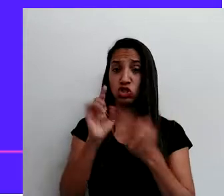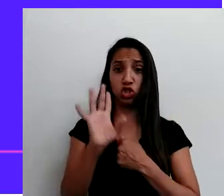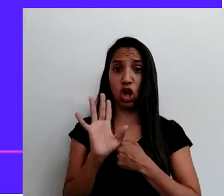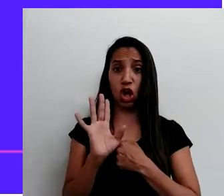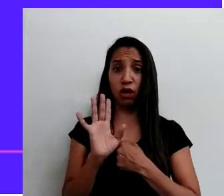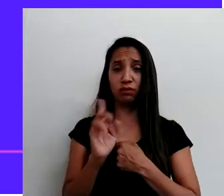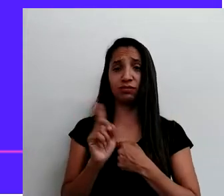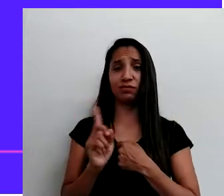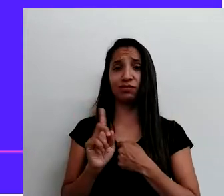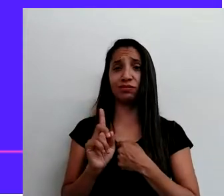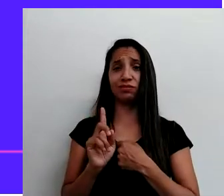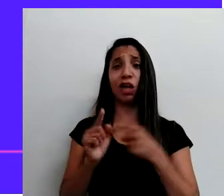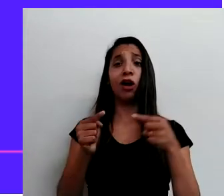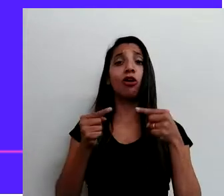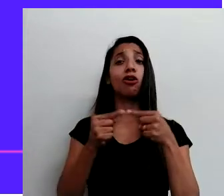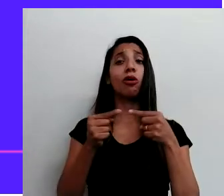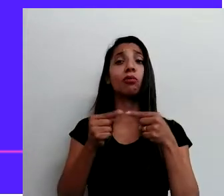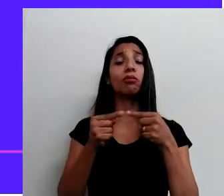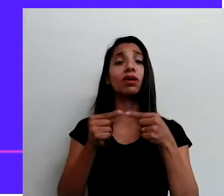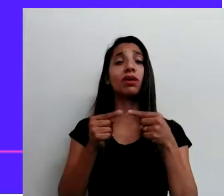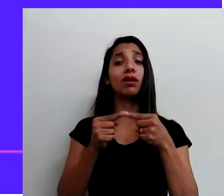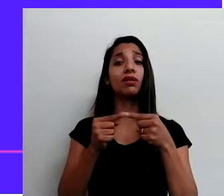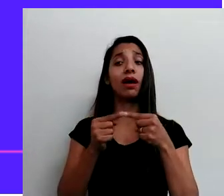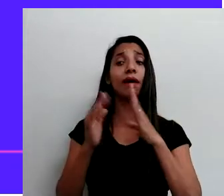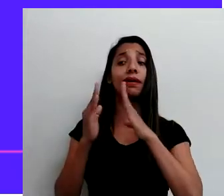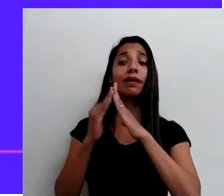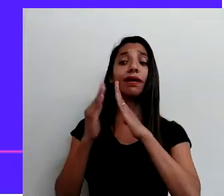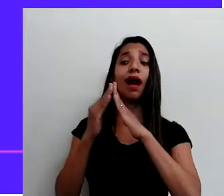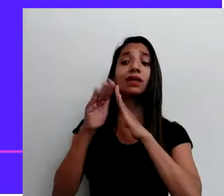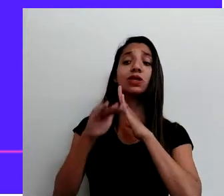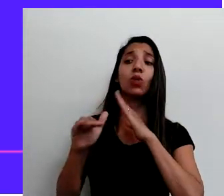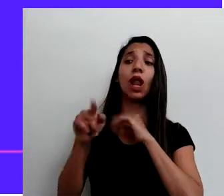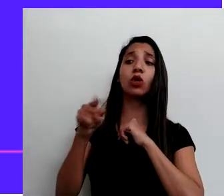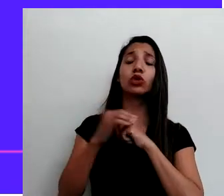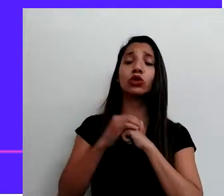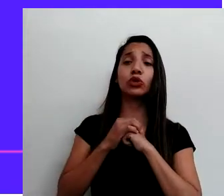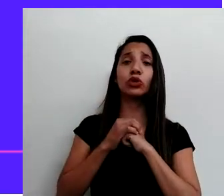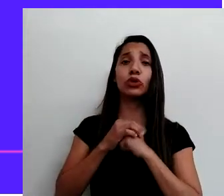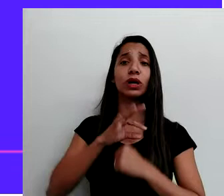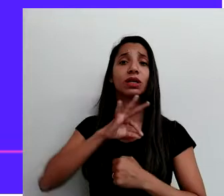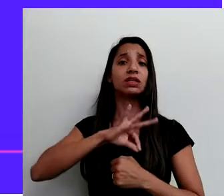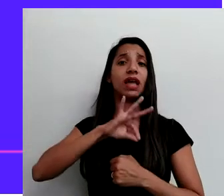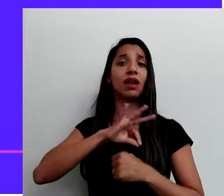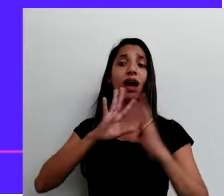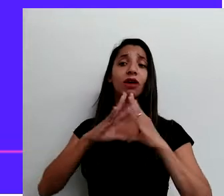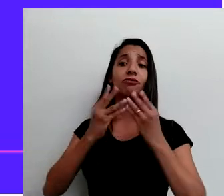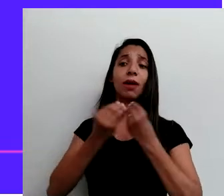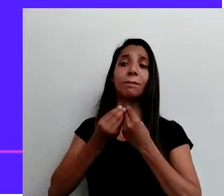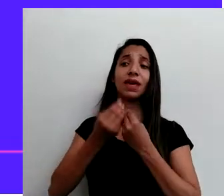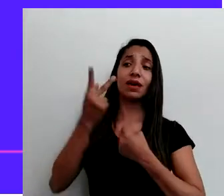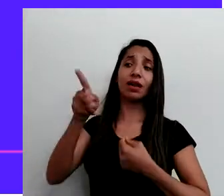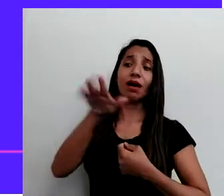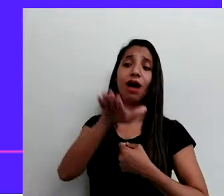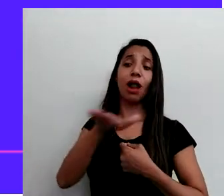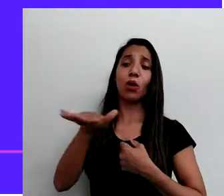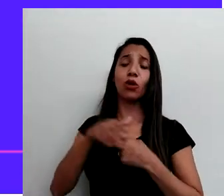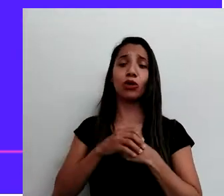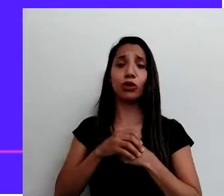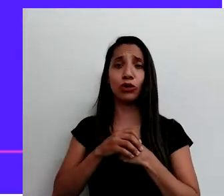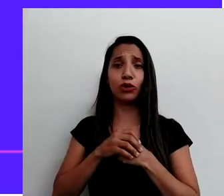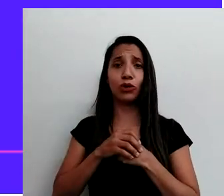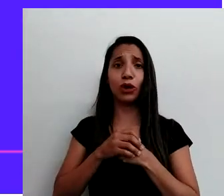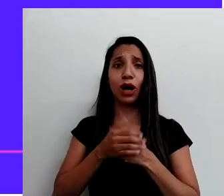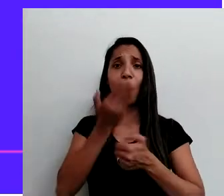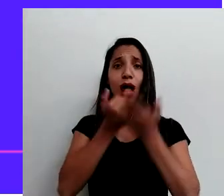ver com condições de moradia, tem a ver com nível de renda, tem a ver com insegurança alimentar. Ih, já gastei os